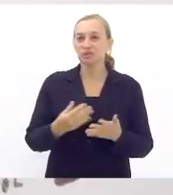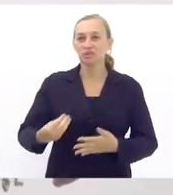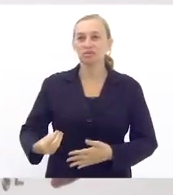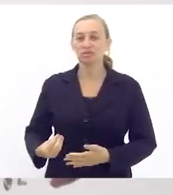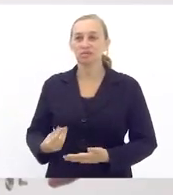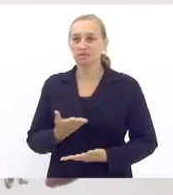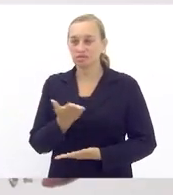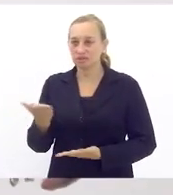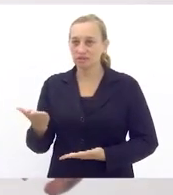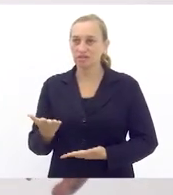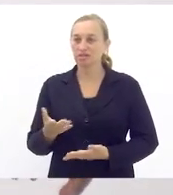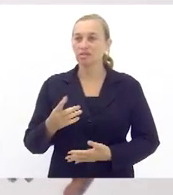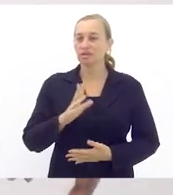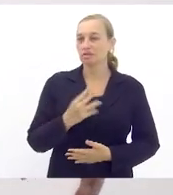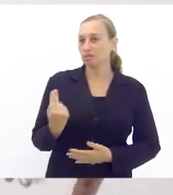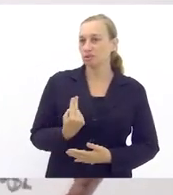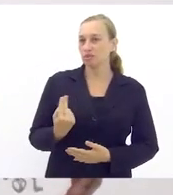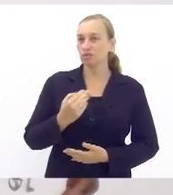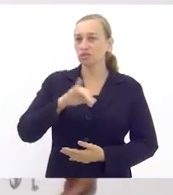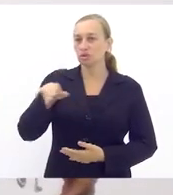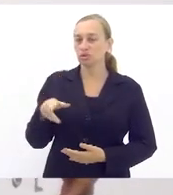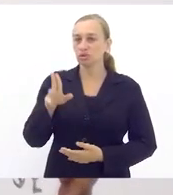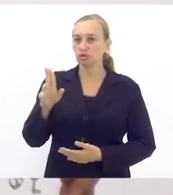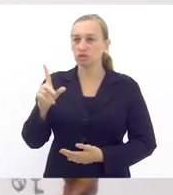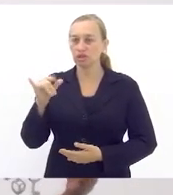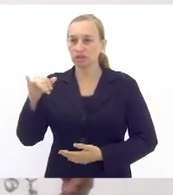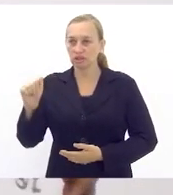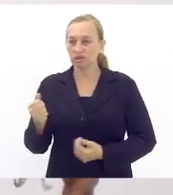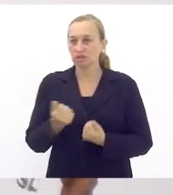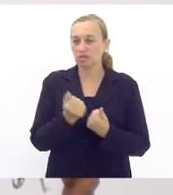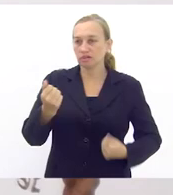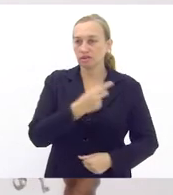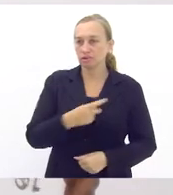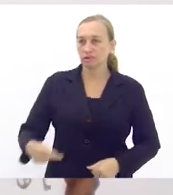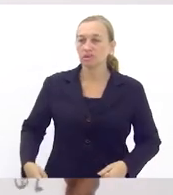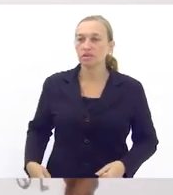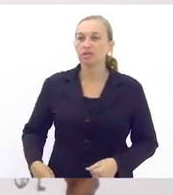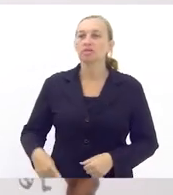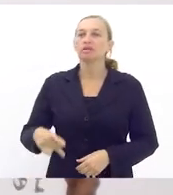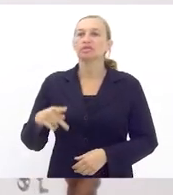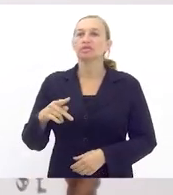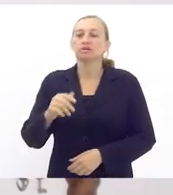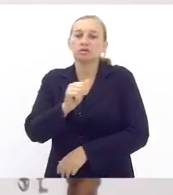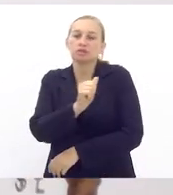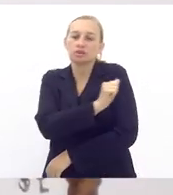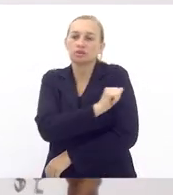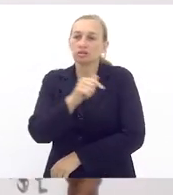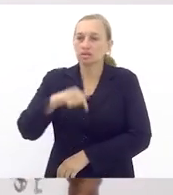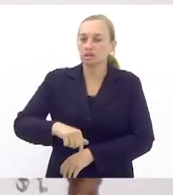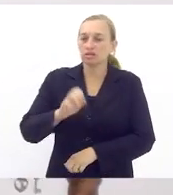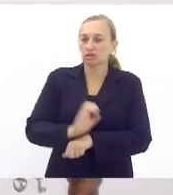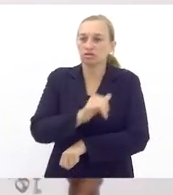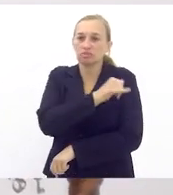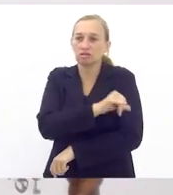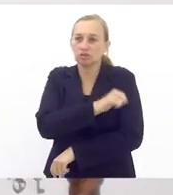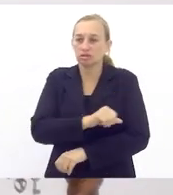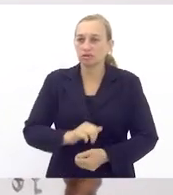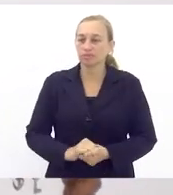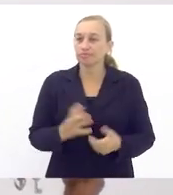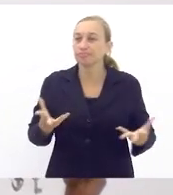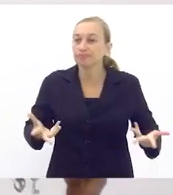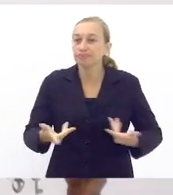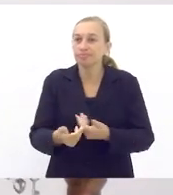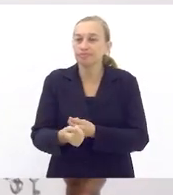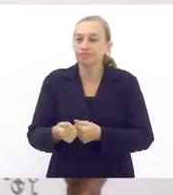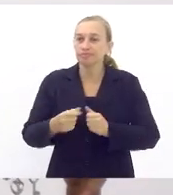presentes meu nome é Juliana como já foi dito serviços presentes da União Brasileira dos Estudantes secundaristas aqui no estado do Rio de Janeiro e é maravilhoso